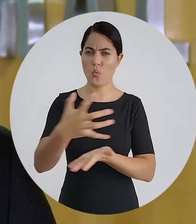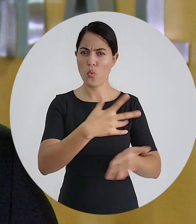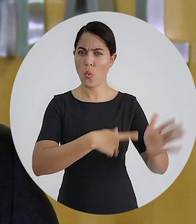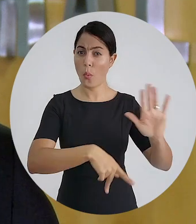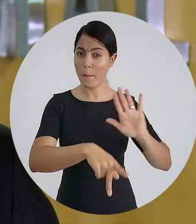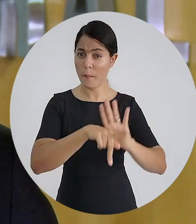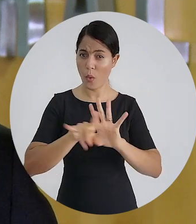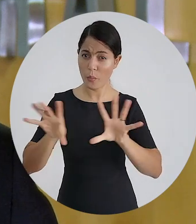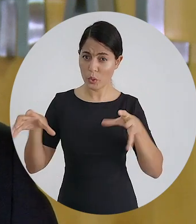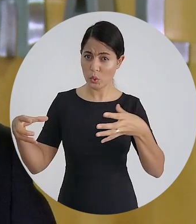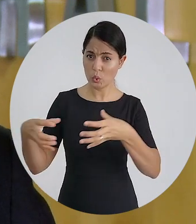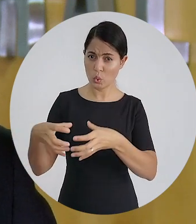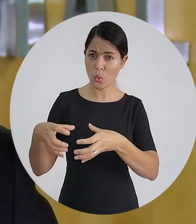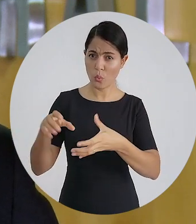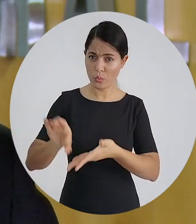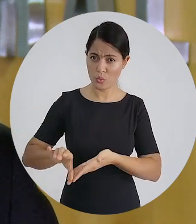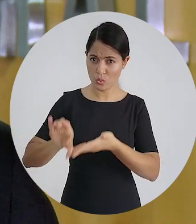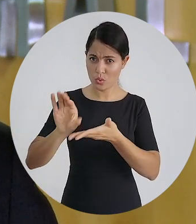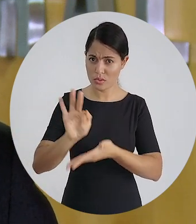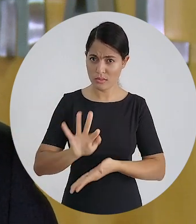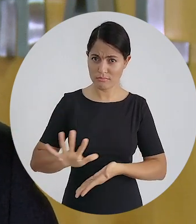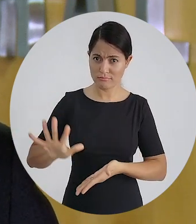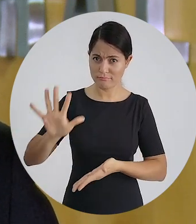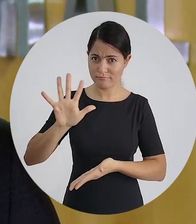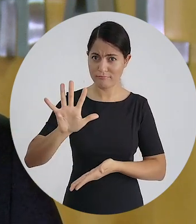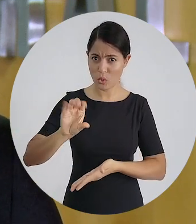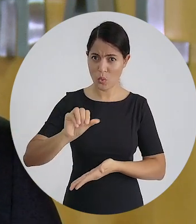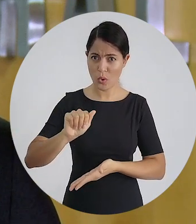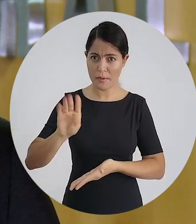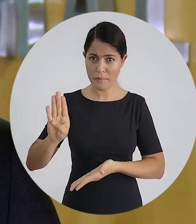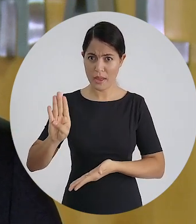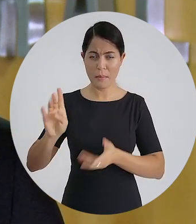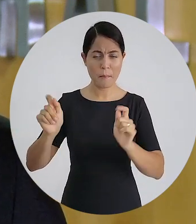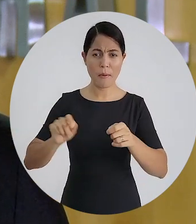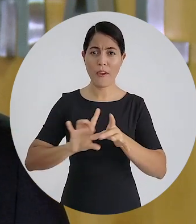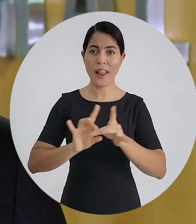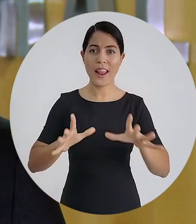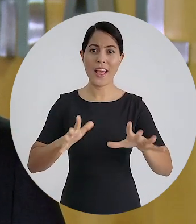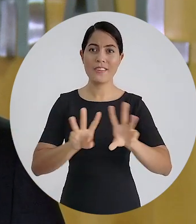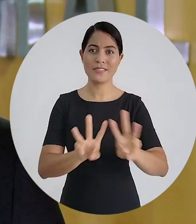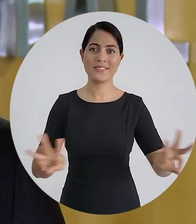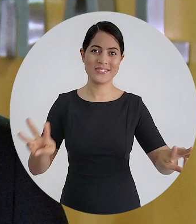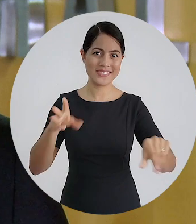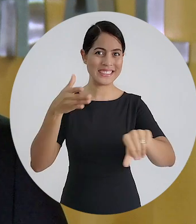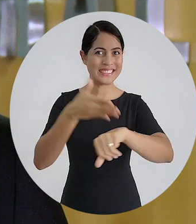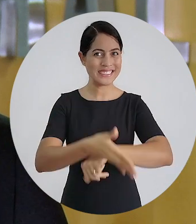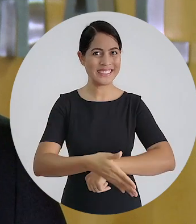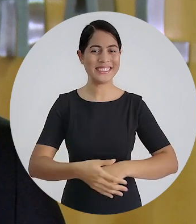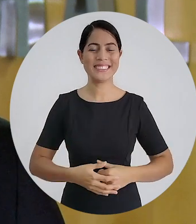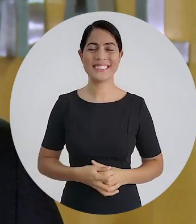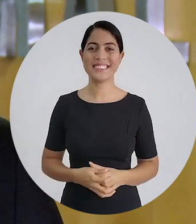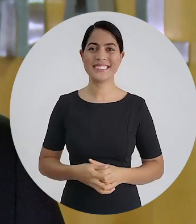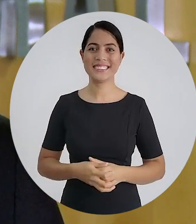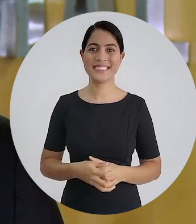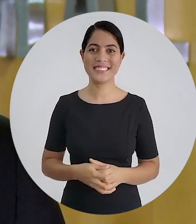Conselho Pleno da OAB, você confere lá no nosso site. Basta acessar oab.org.br.